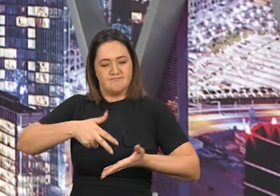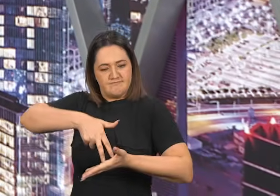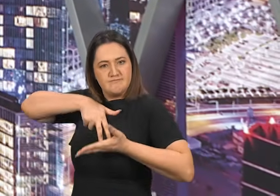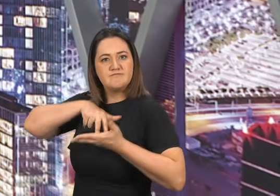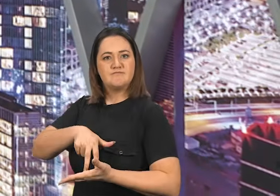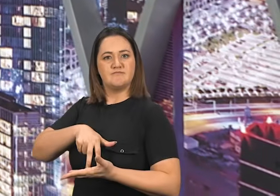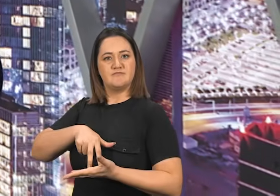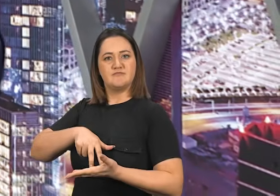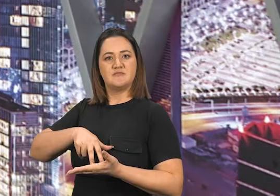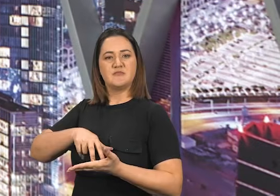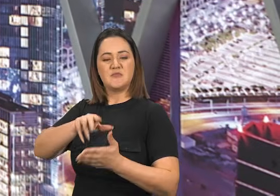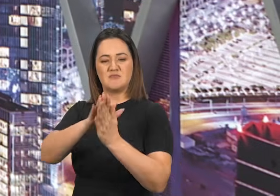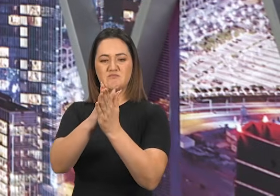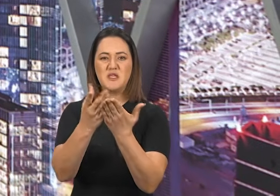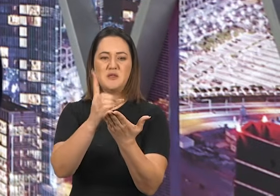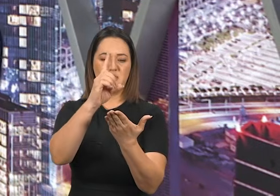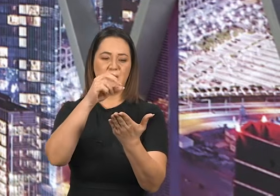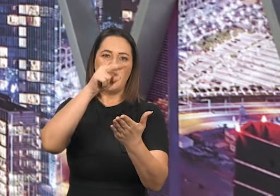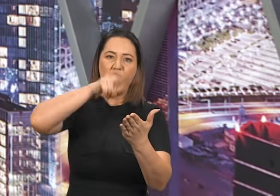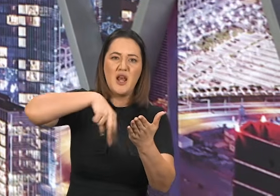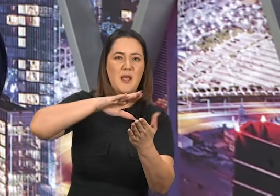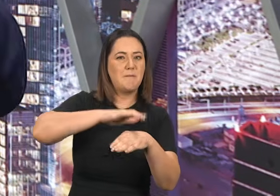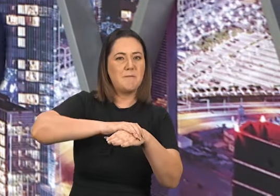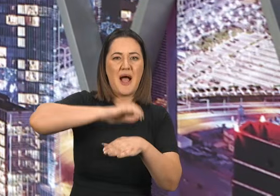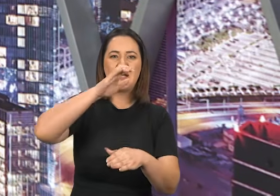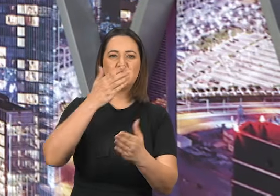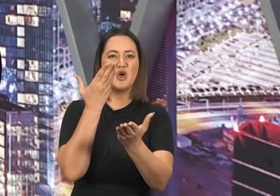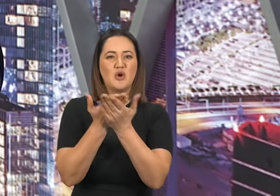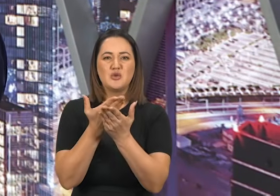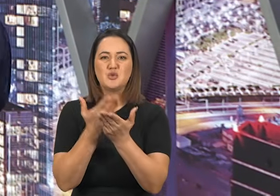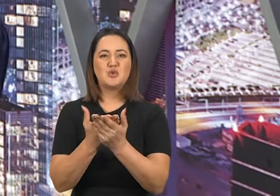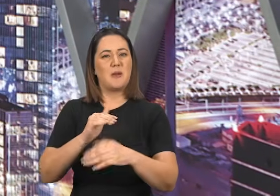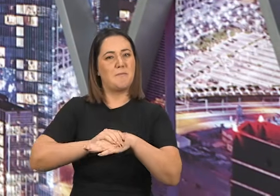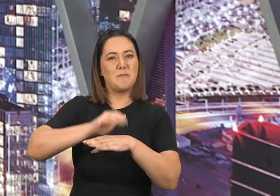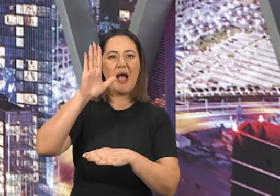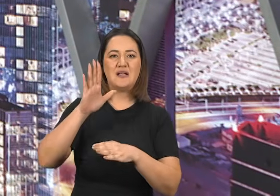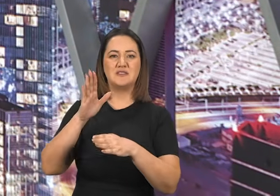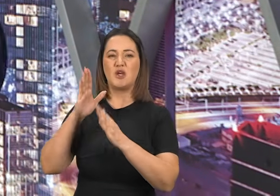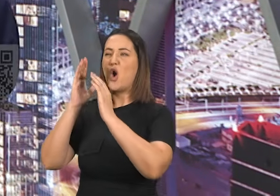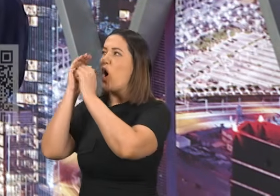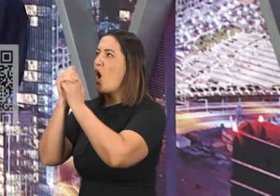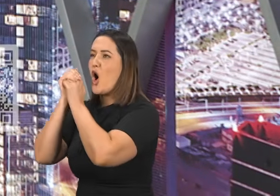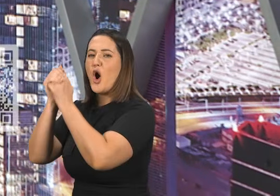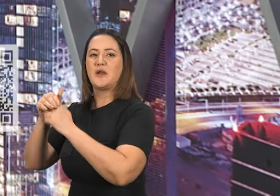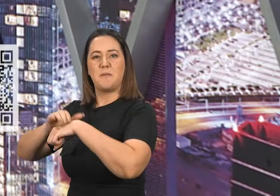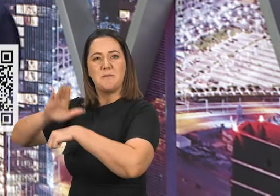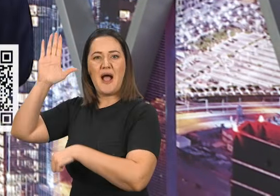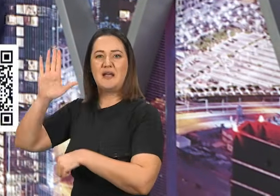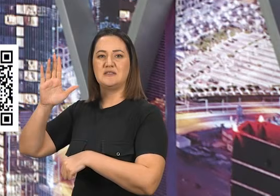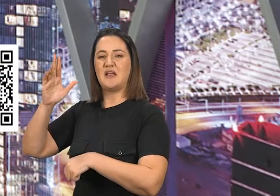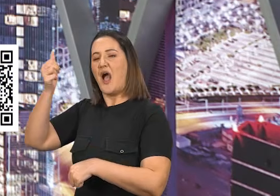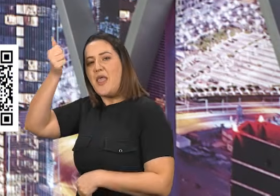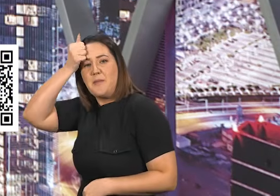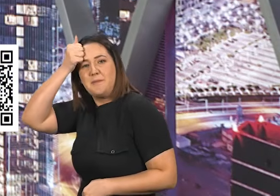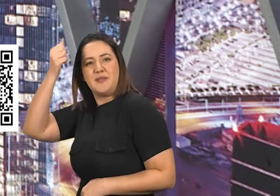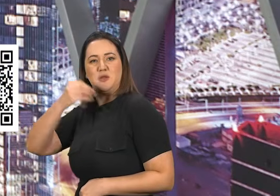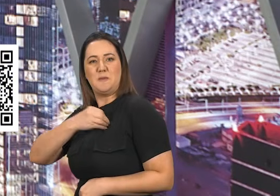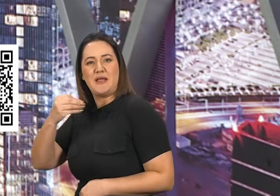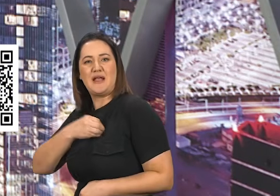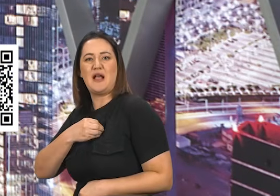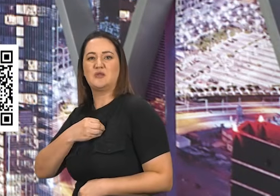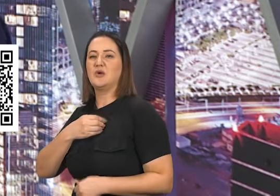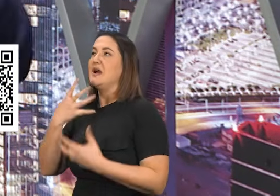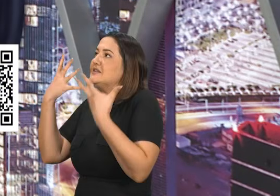se apegue a Deus, leia a Bíblia, ore mais, vá para a igreja, abandone o pecado, se converta, aceita Jesus,